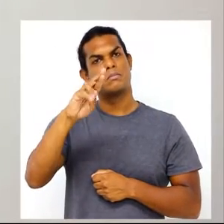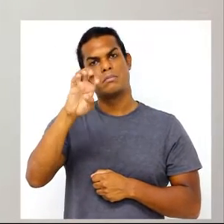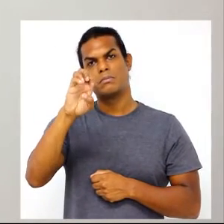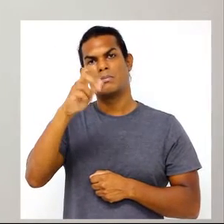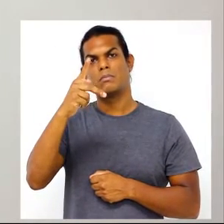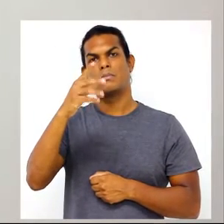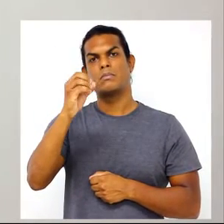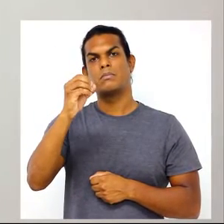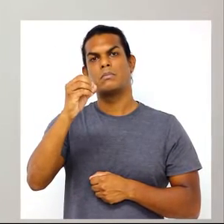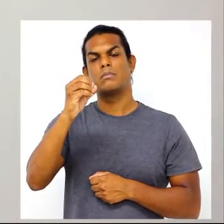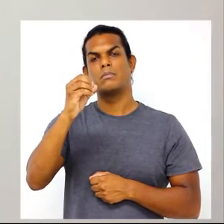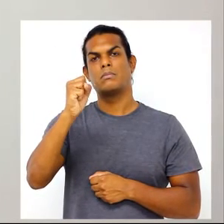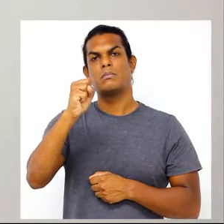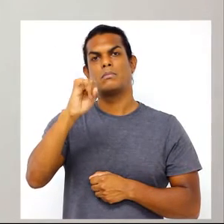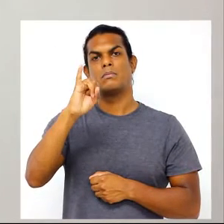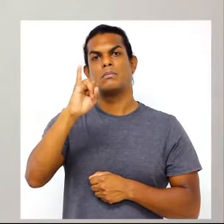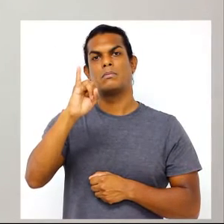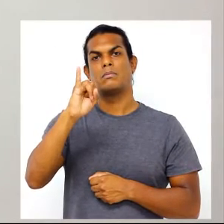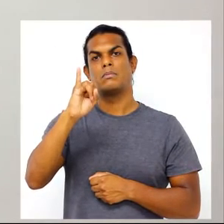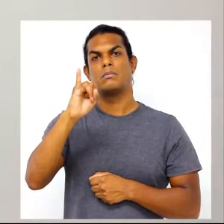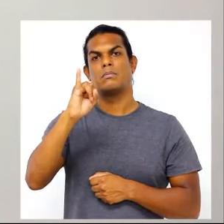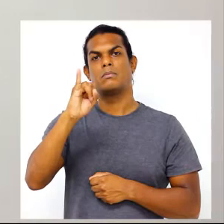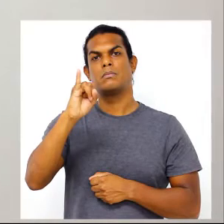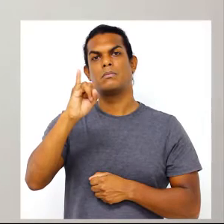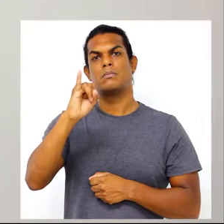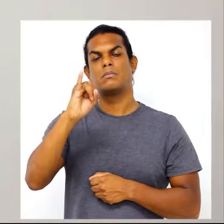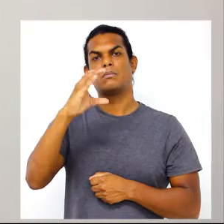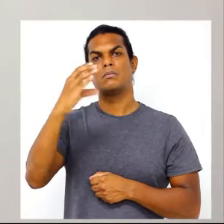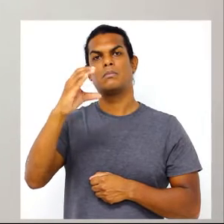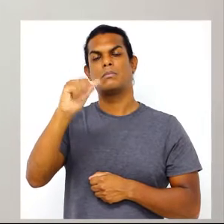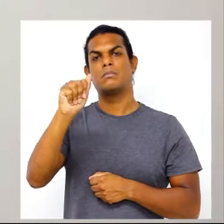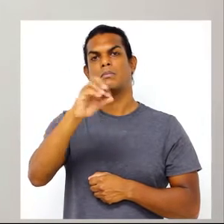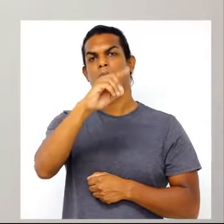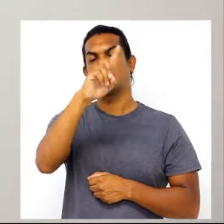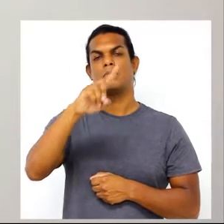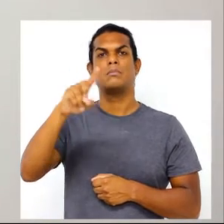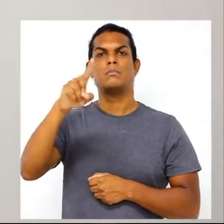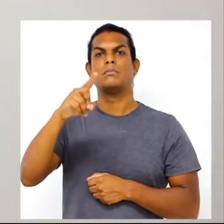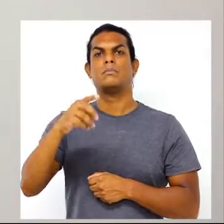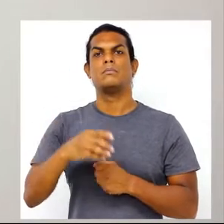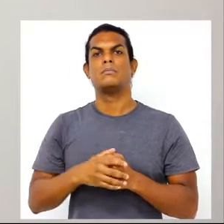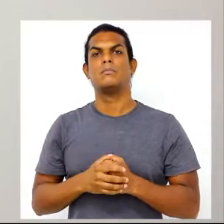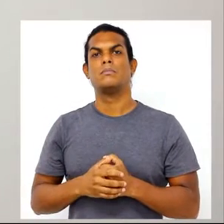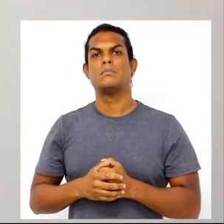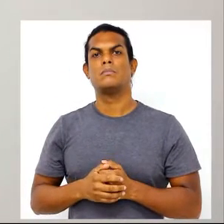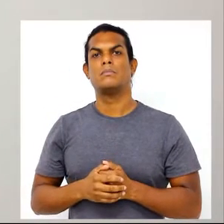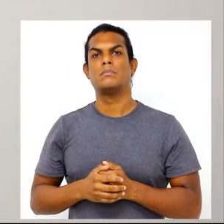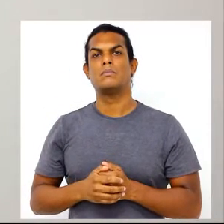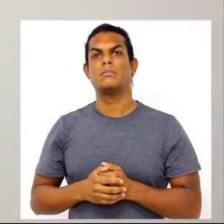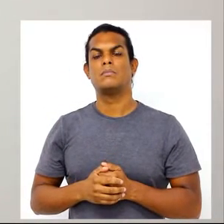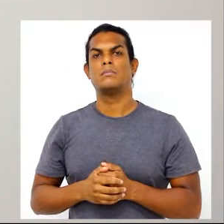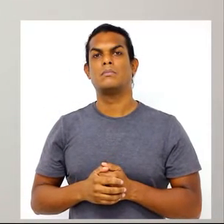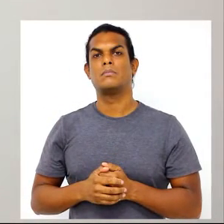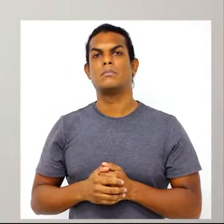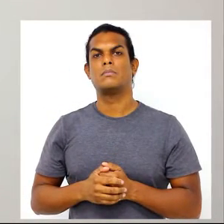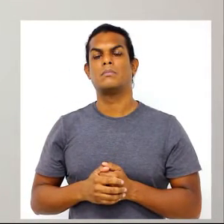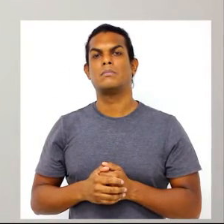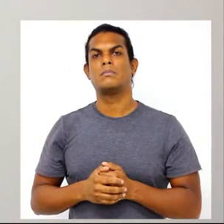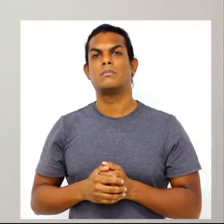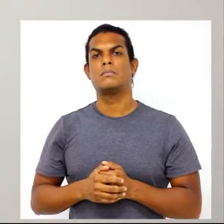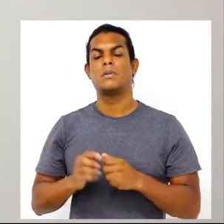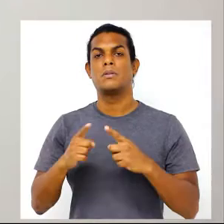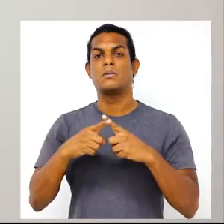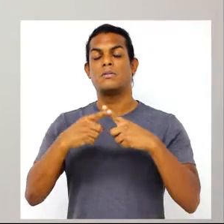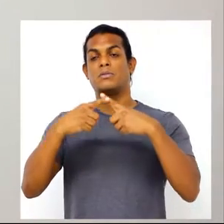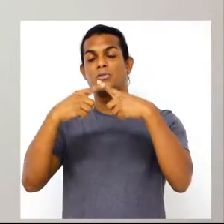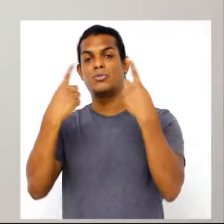conjunções, preposições, que vão dar algum sentido, ou de casualidade, ou de